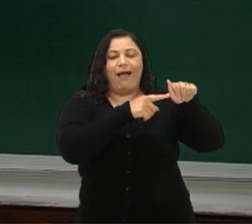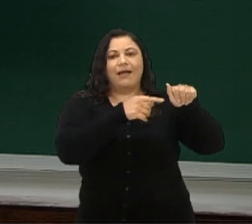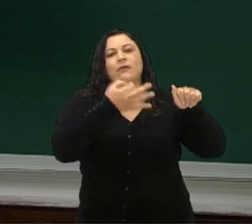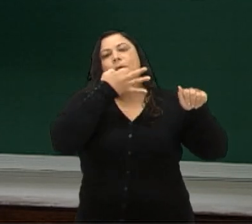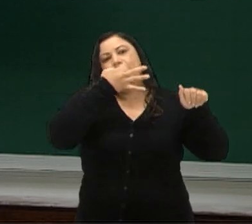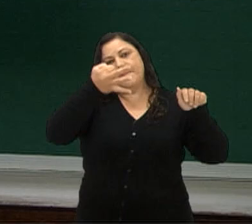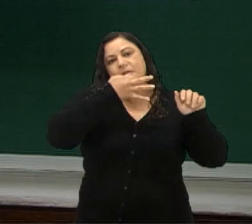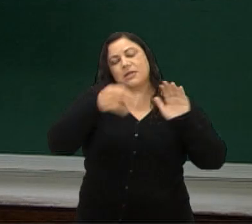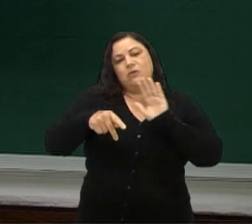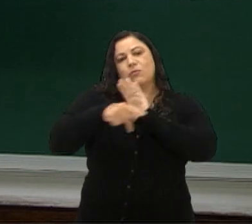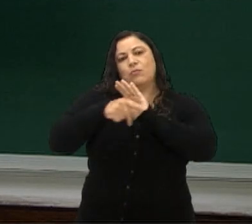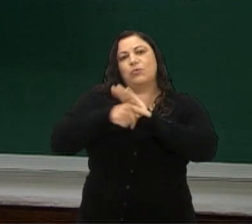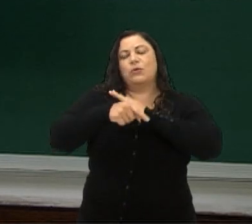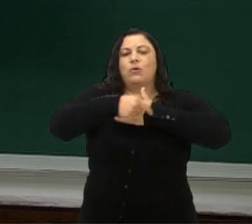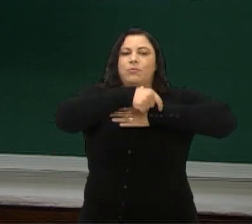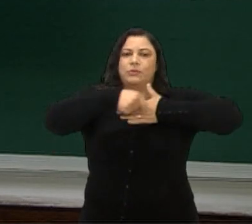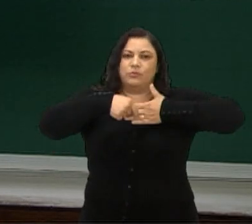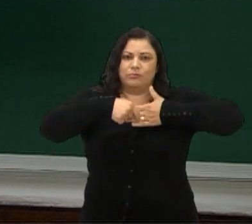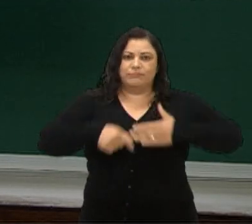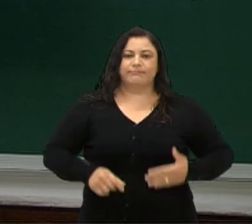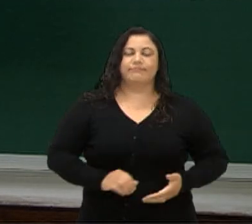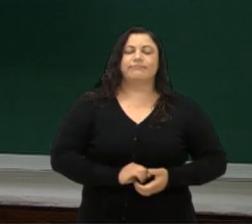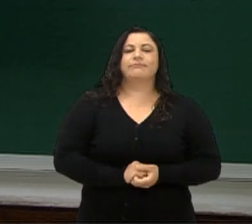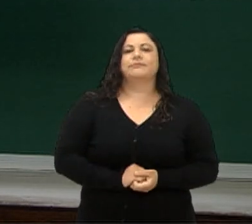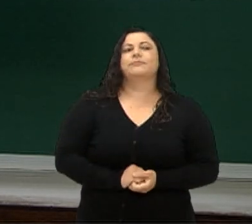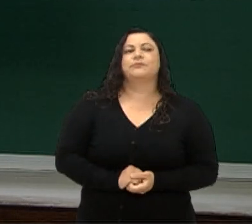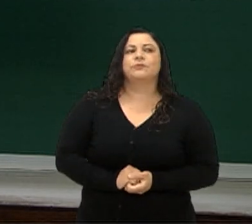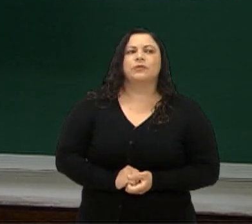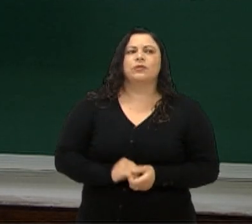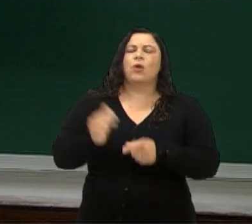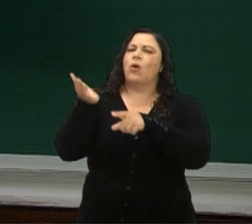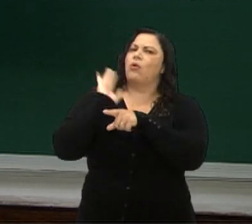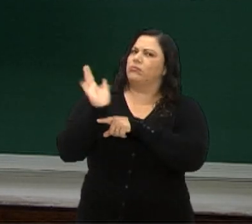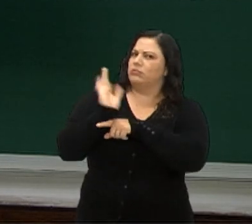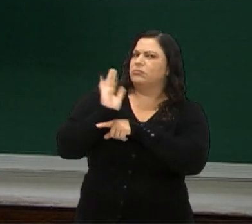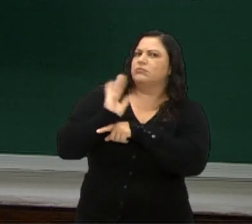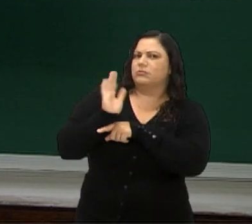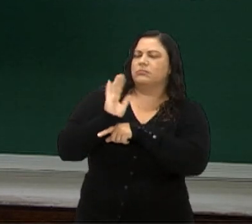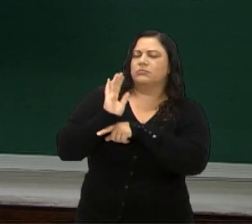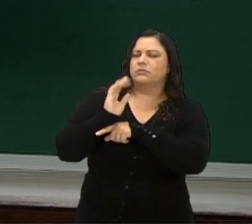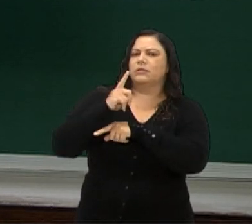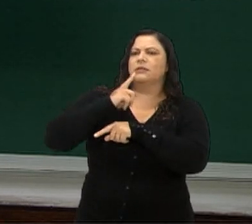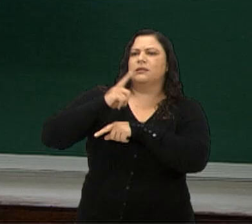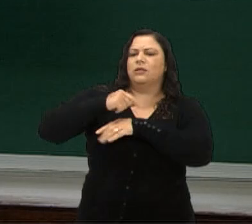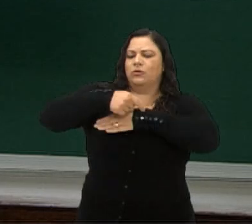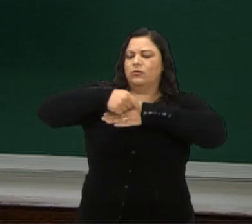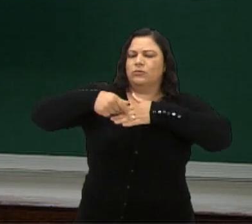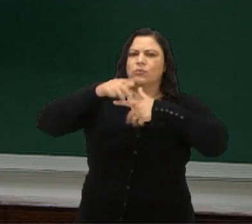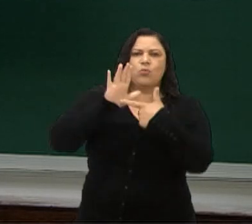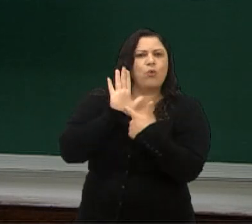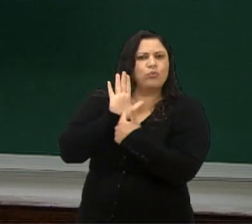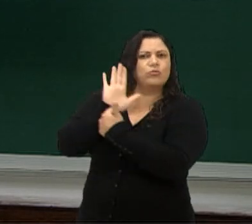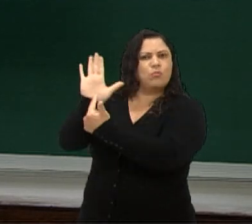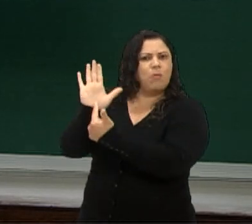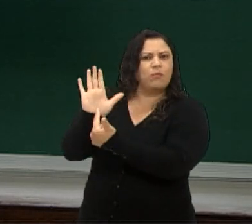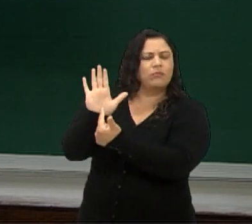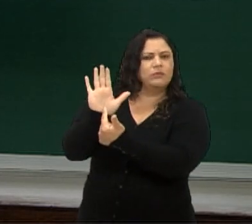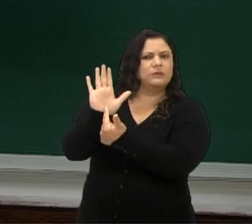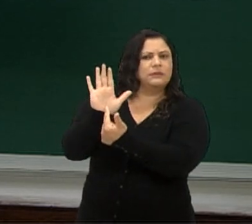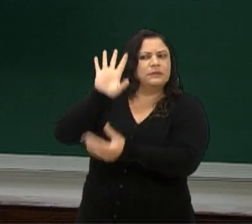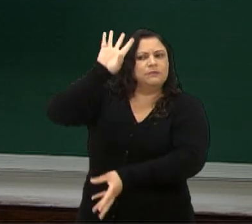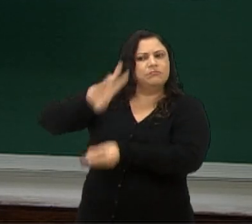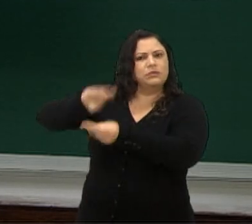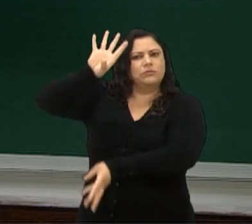do autor ali, certo? O filme o autor apresenta a resenha do filme e